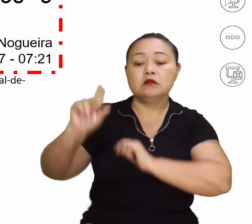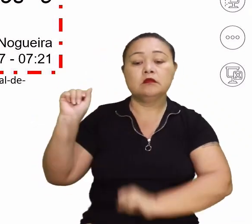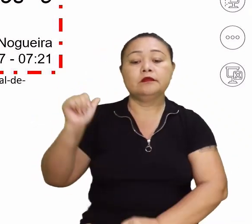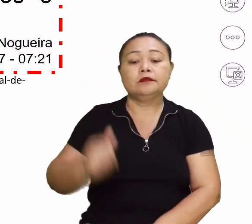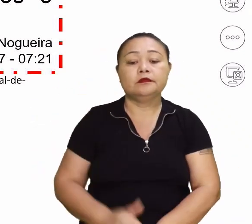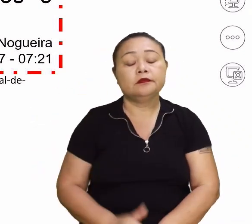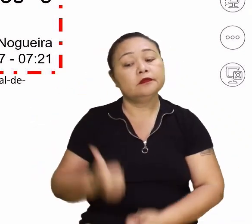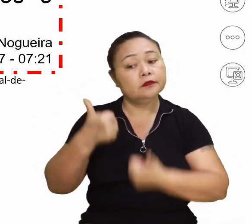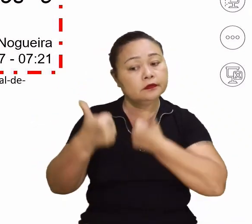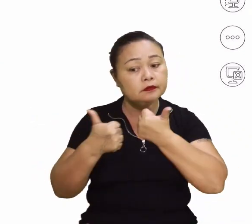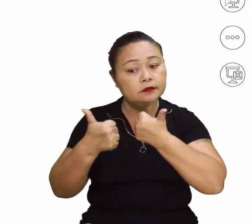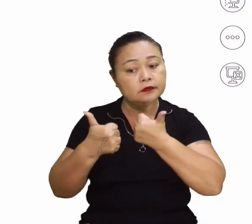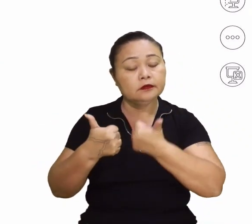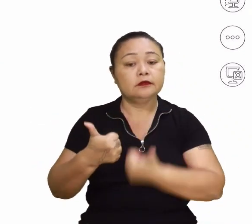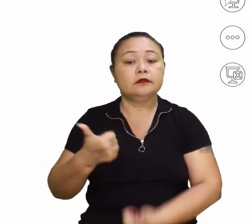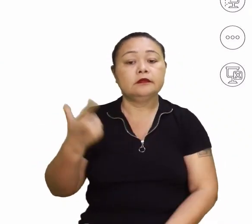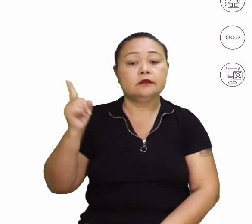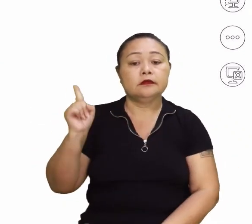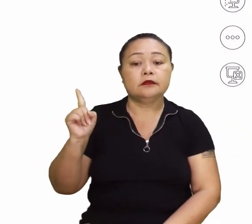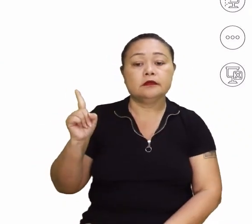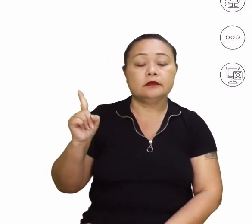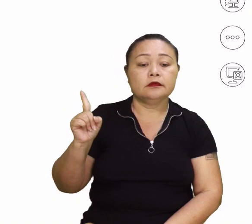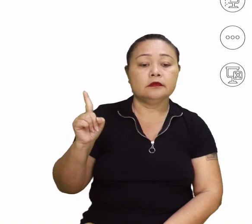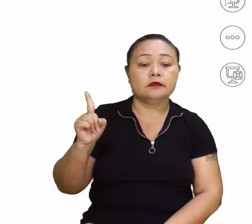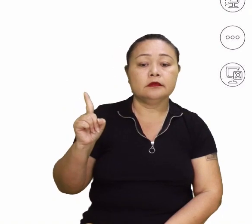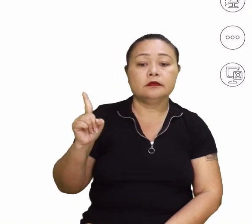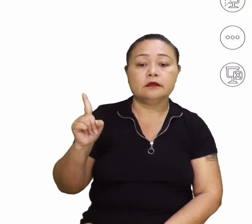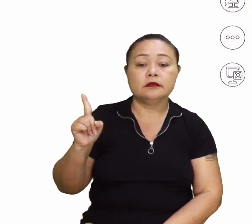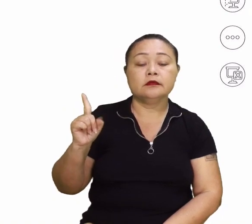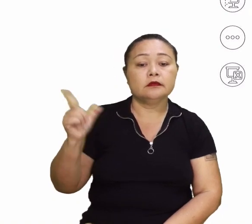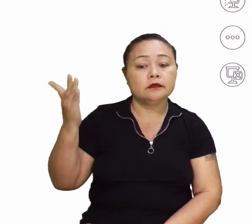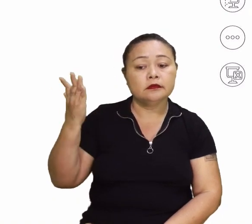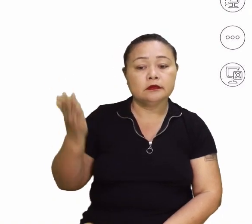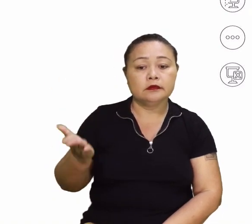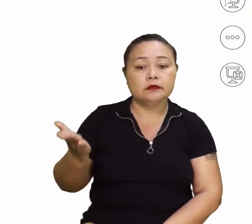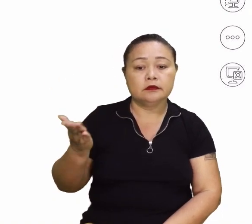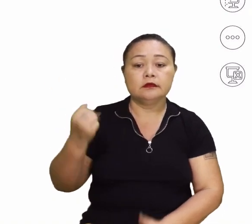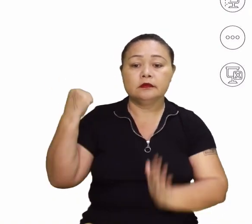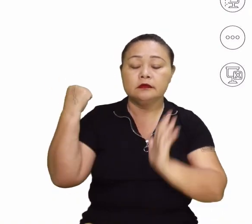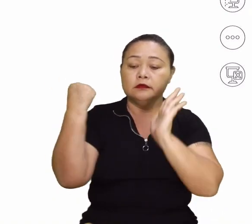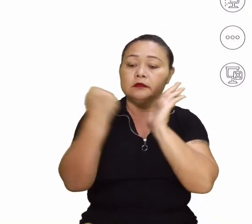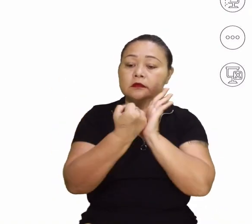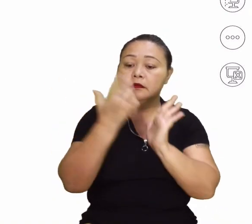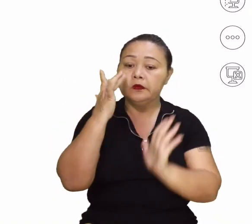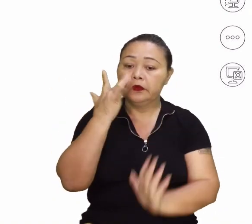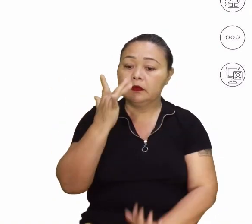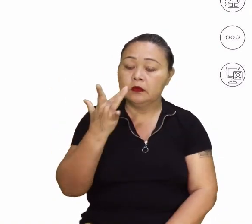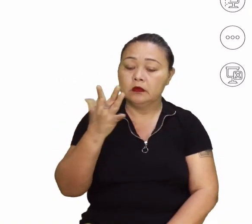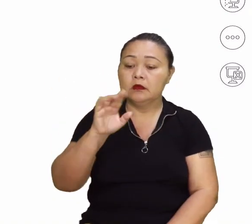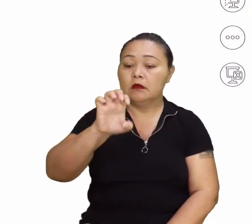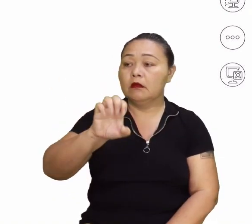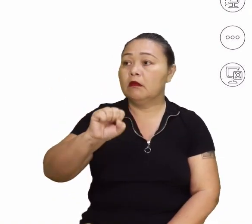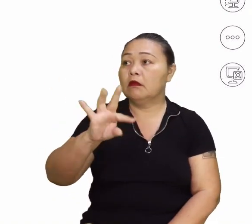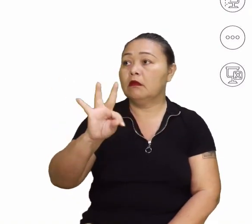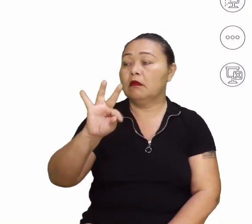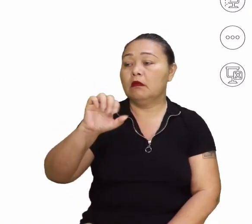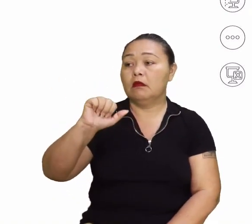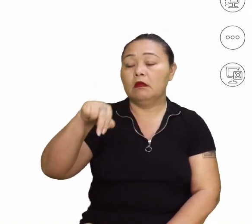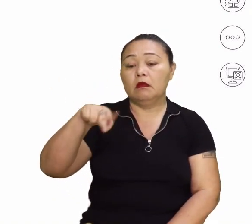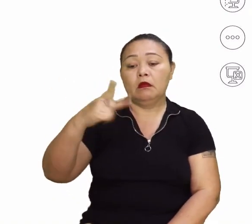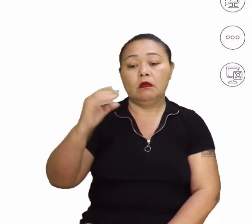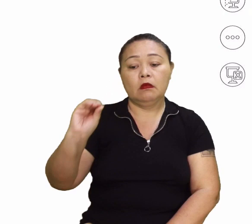assunto, beleza? Vamos lá. Então tá aí, ó, registro de ouro